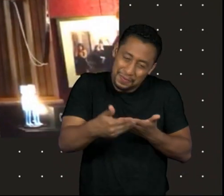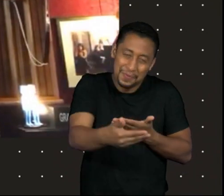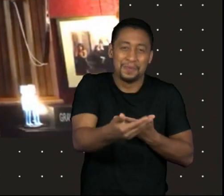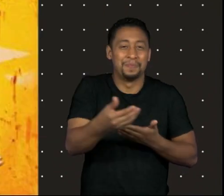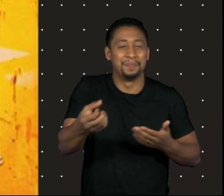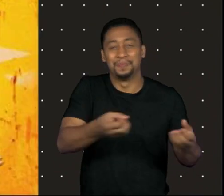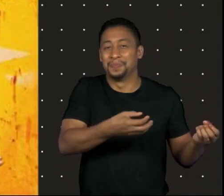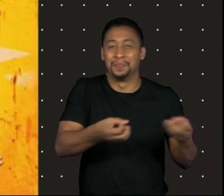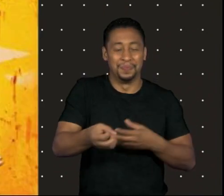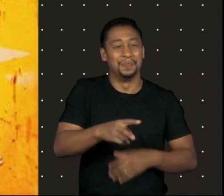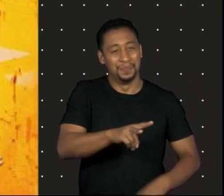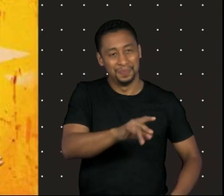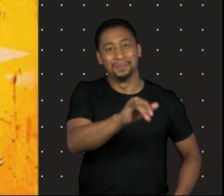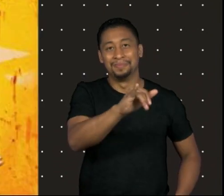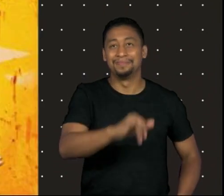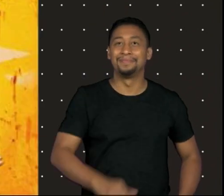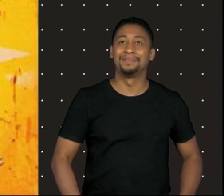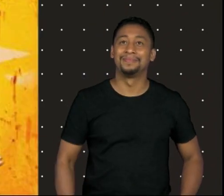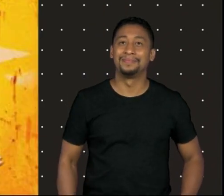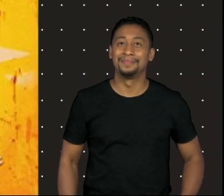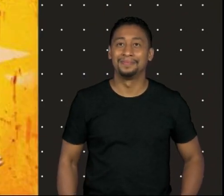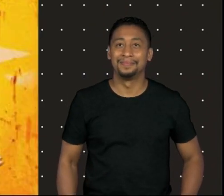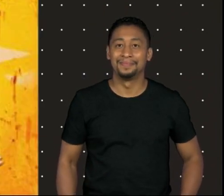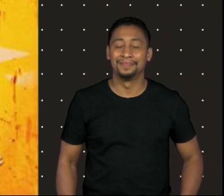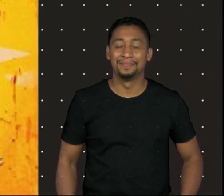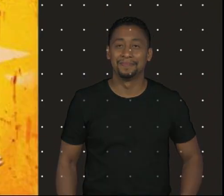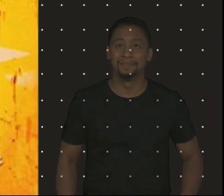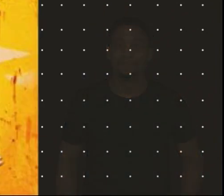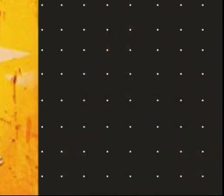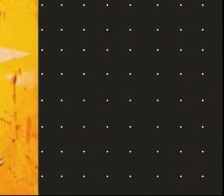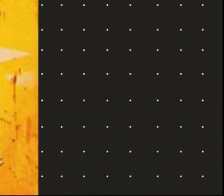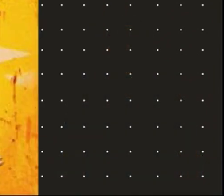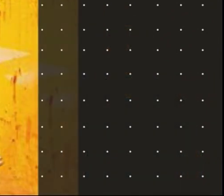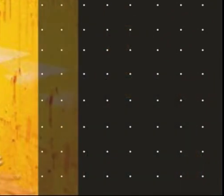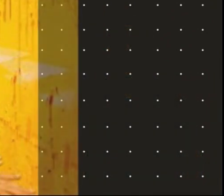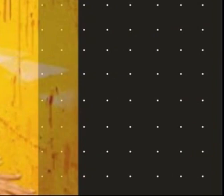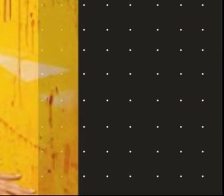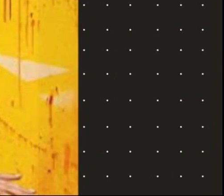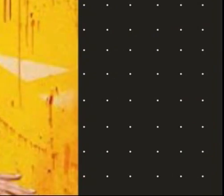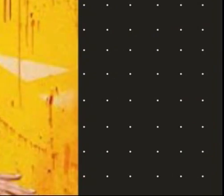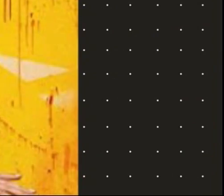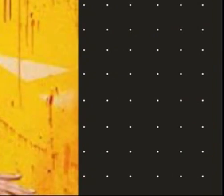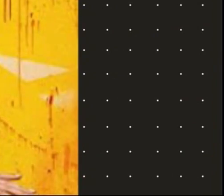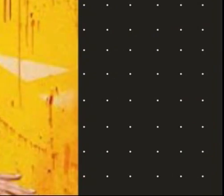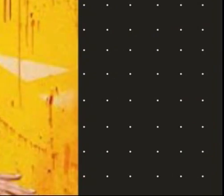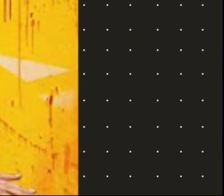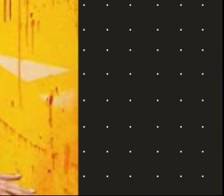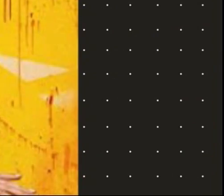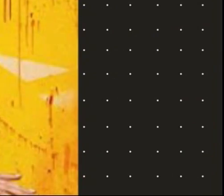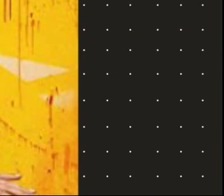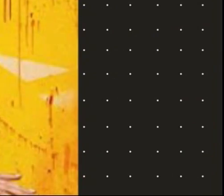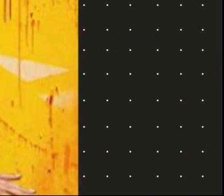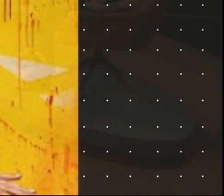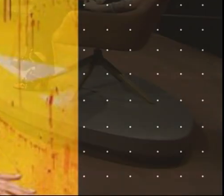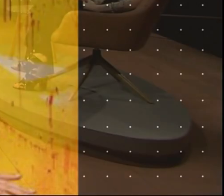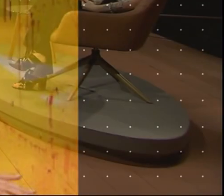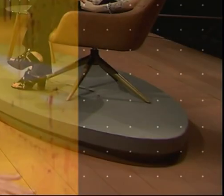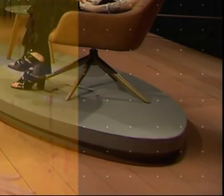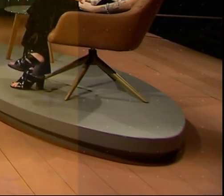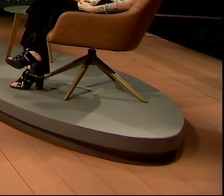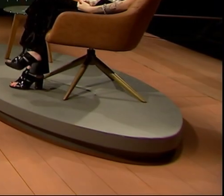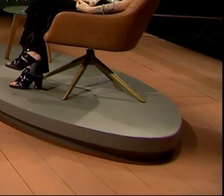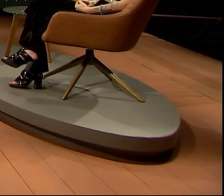brasileiro. A Ana disse ontem, a Ana ficou triste, a Ana também leu, a Ana